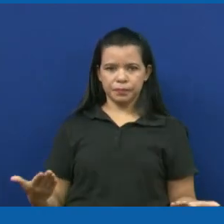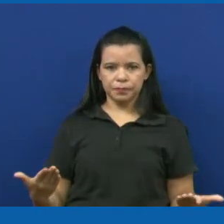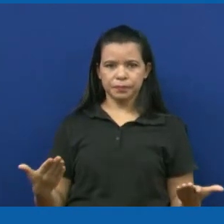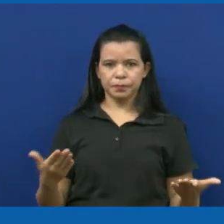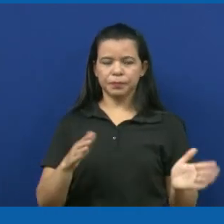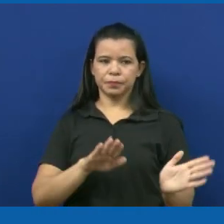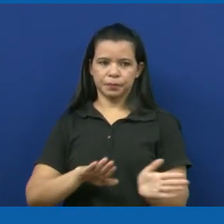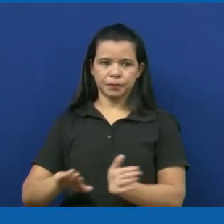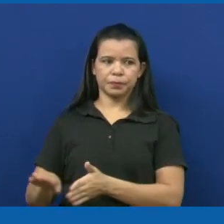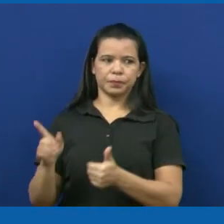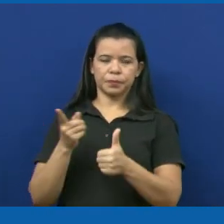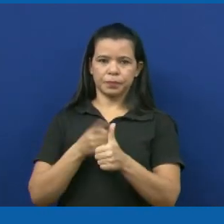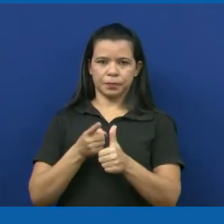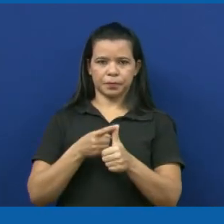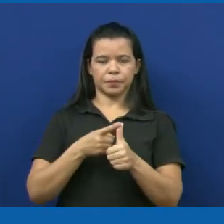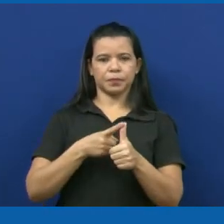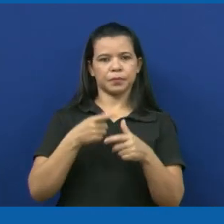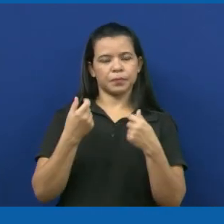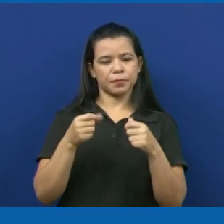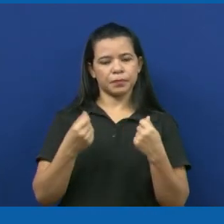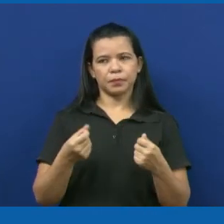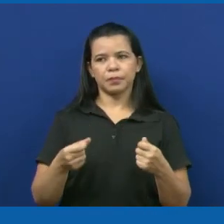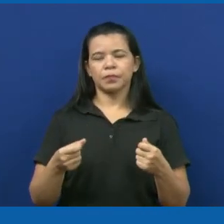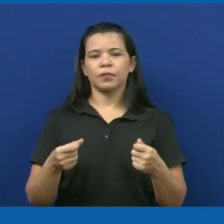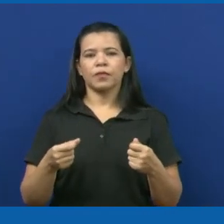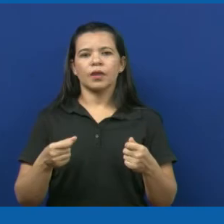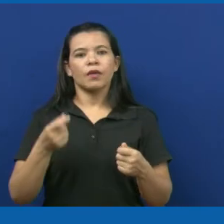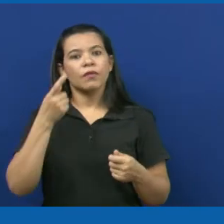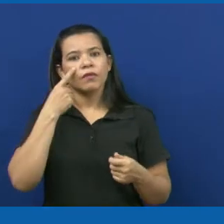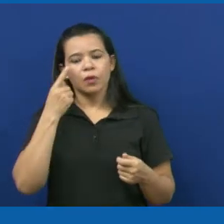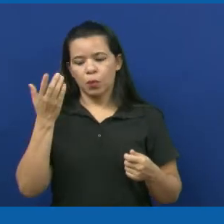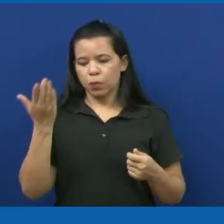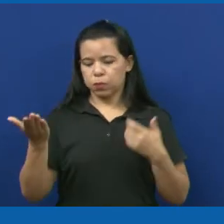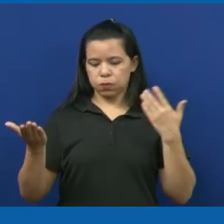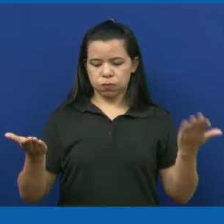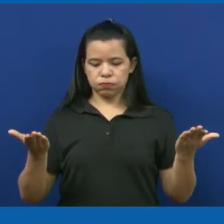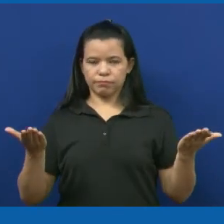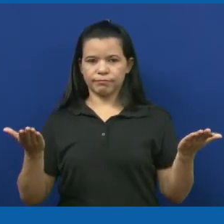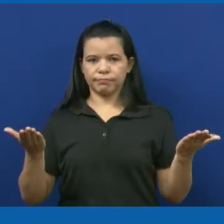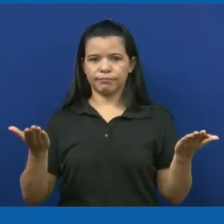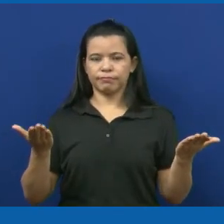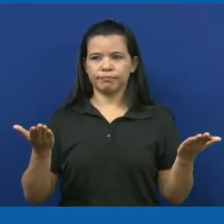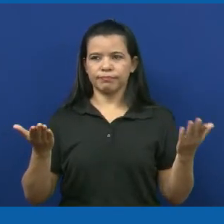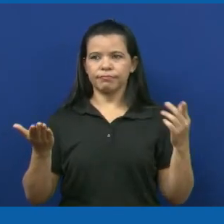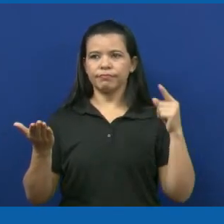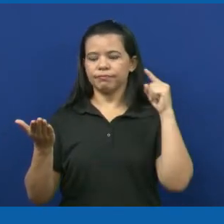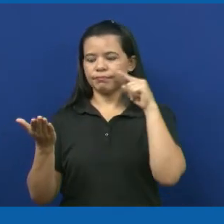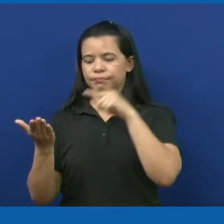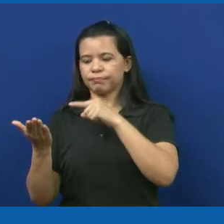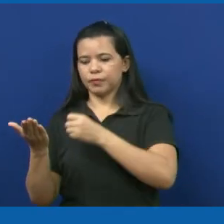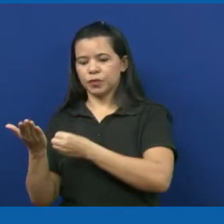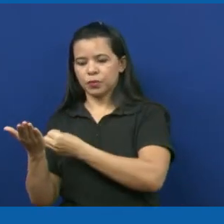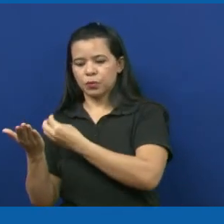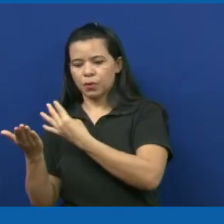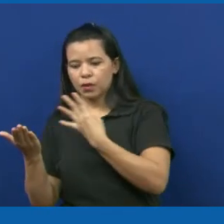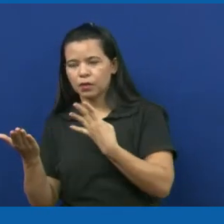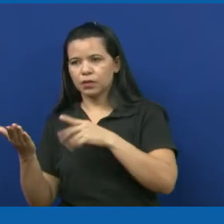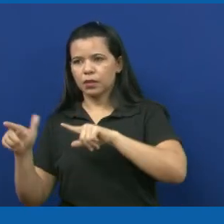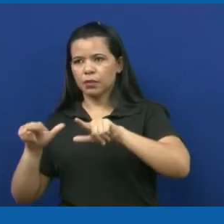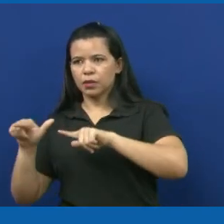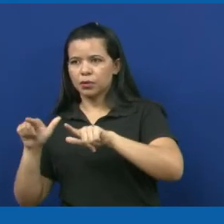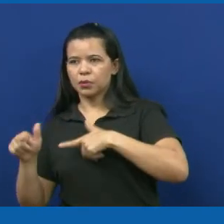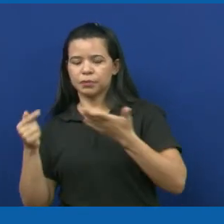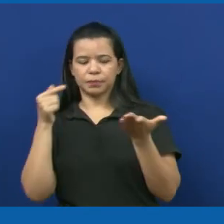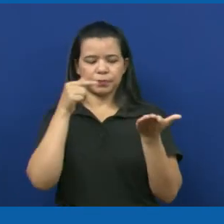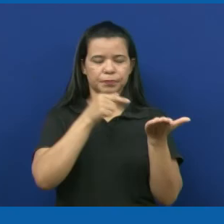são as grandezas envolvidas. Né? Coloque para mim rapidinho. Eu tenho quantidade de trabalhadores e tempo. Então essas